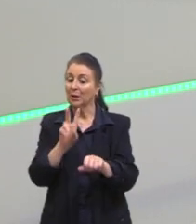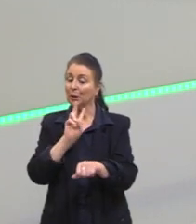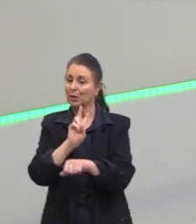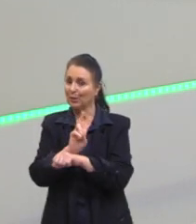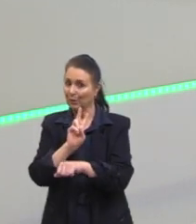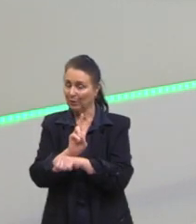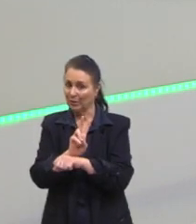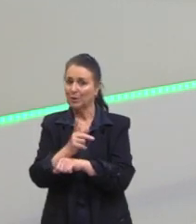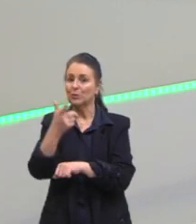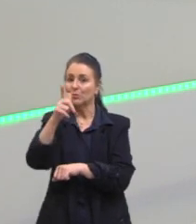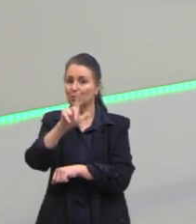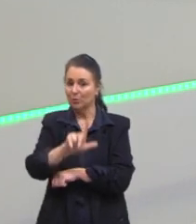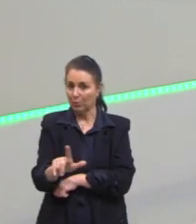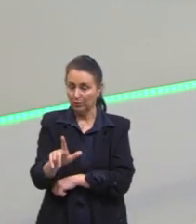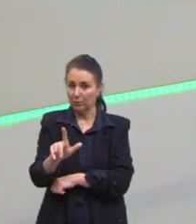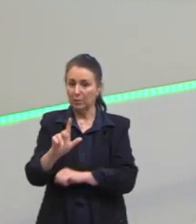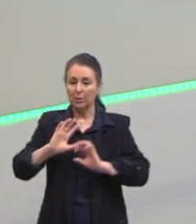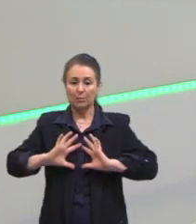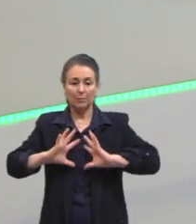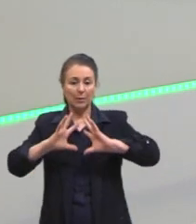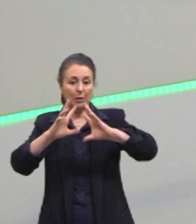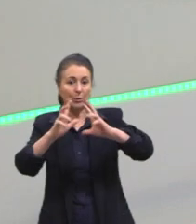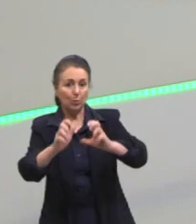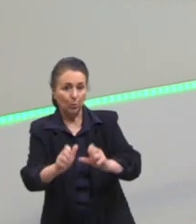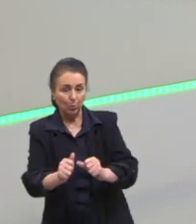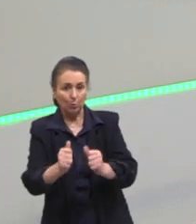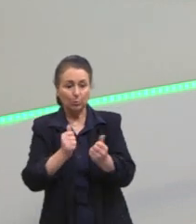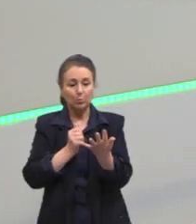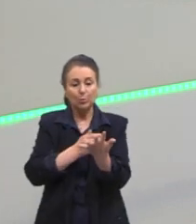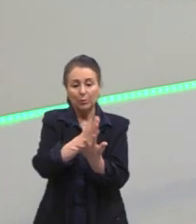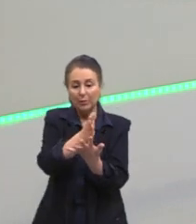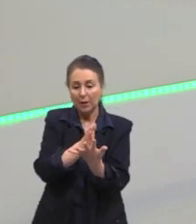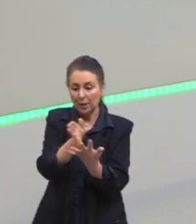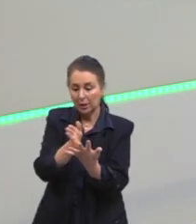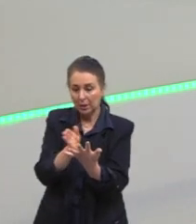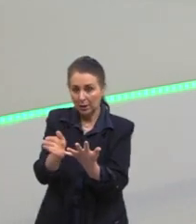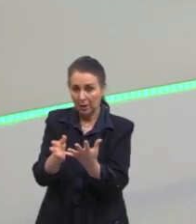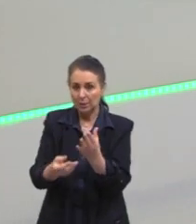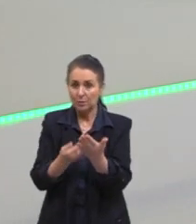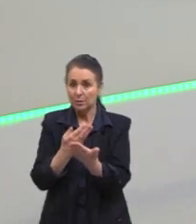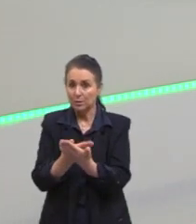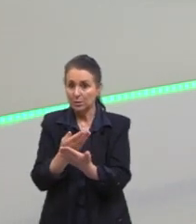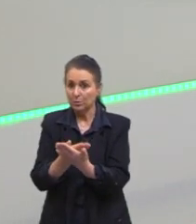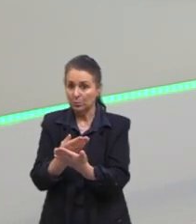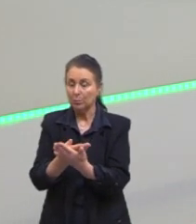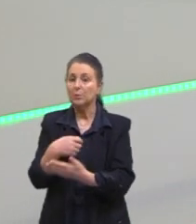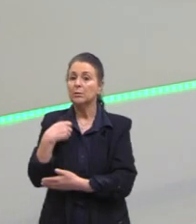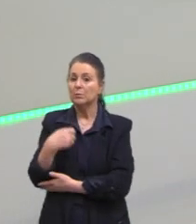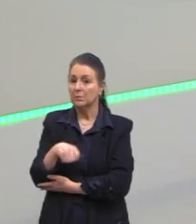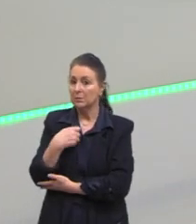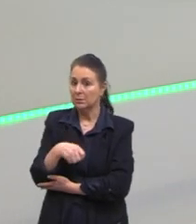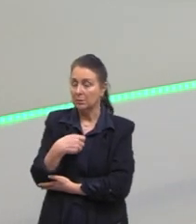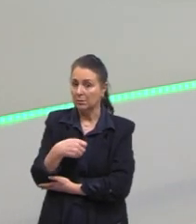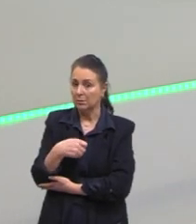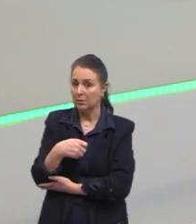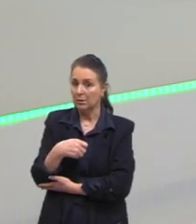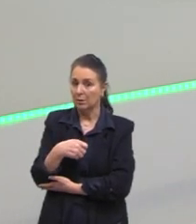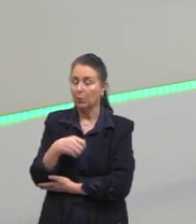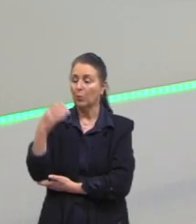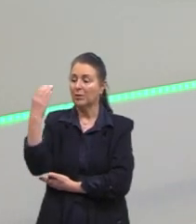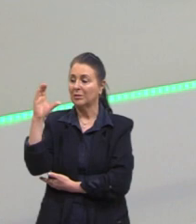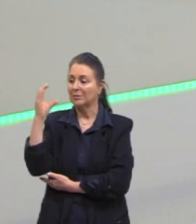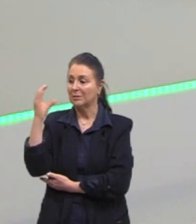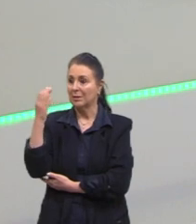novo validando. Para todas as vertentes de estudo, a gente vai levar em consideração aquilo que a